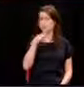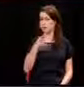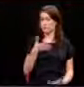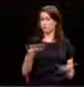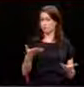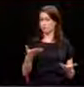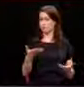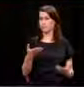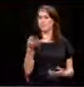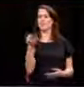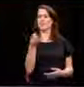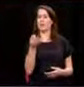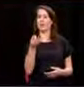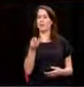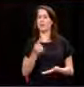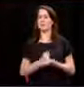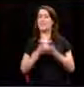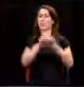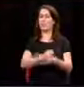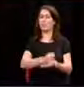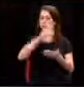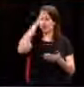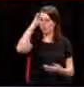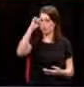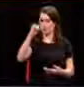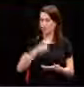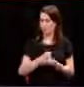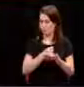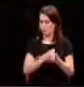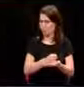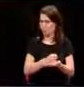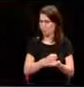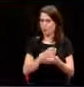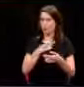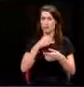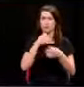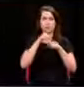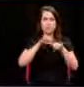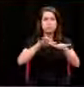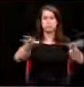obviamente, do Governo, que cada vez mais seja difundido entre a comunidade surda, surda-muda,